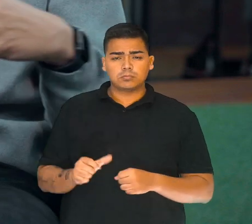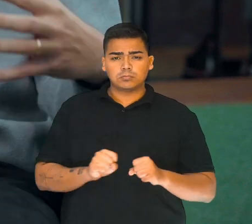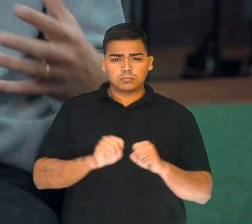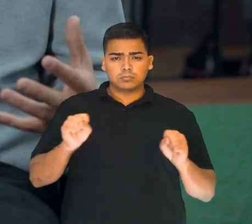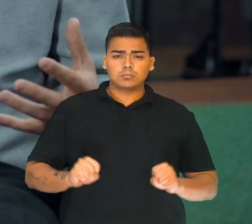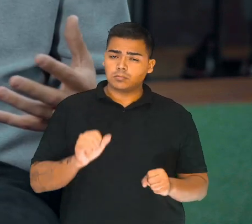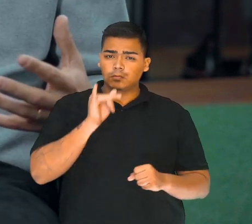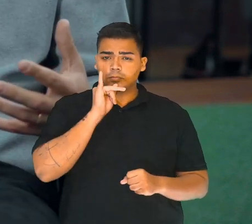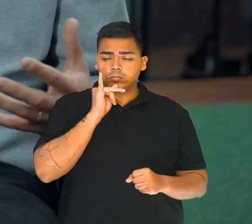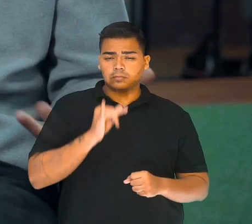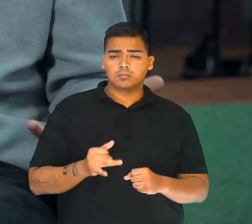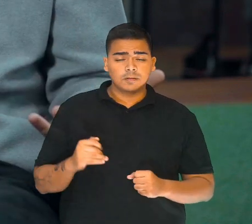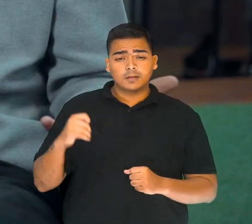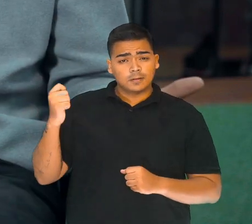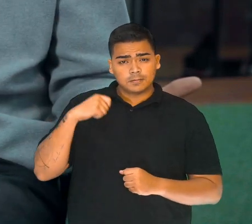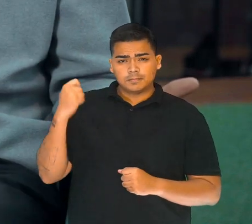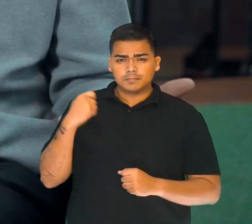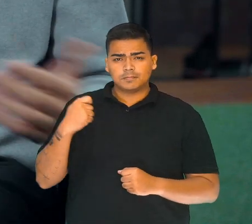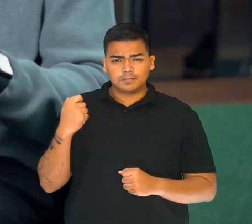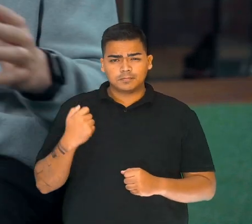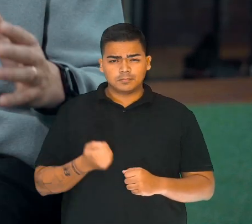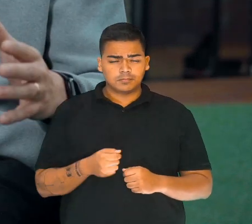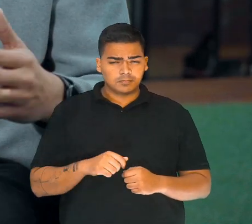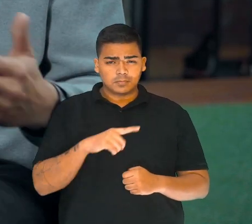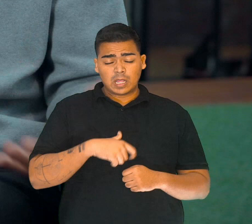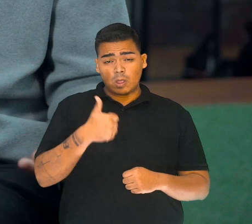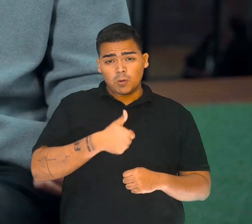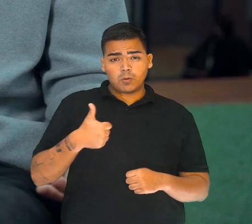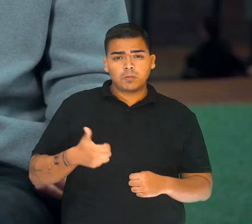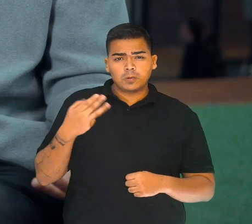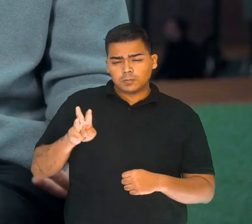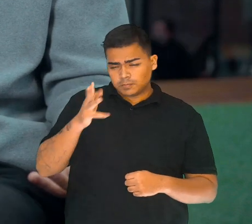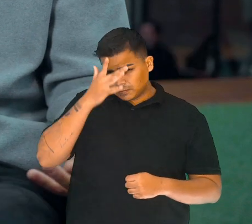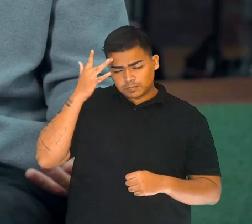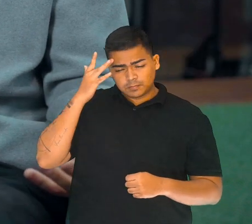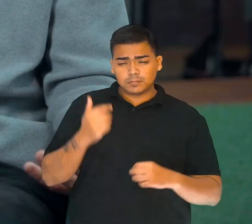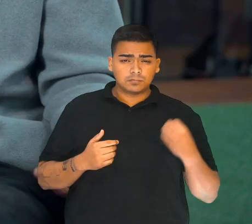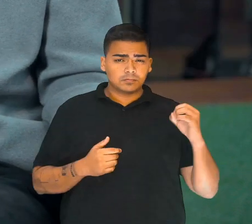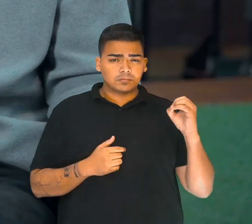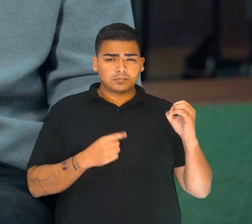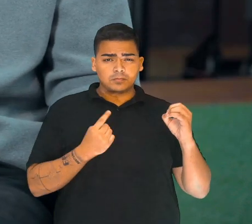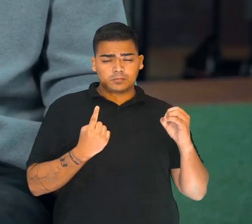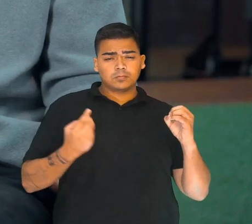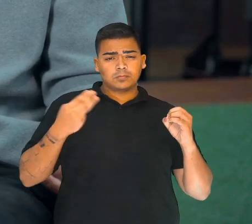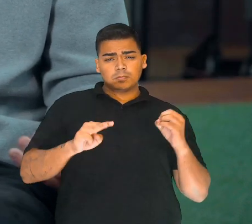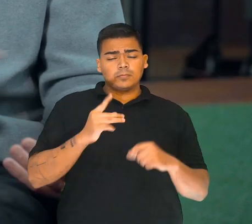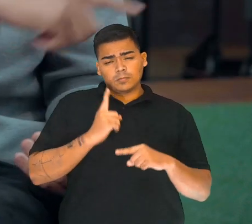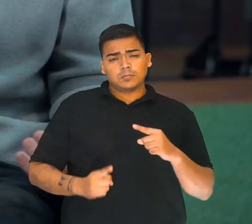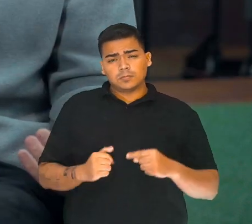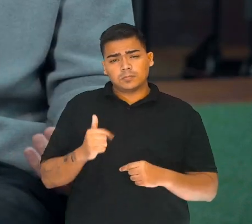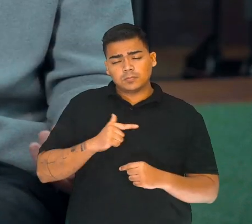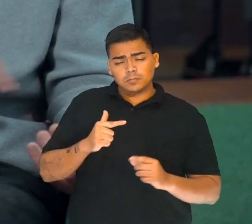exemplo, um ecossistema como o do Rio Grande do Sul, né, só o do Rio Grande do Sul, 11 milhões de habitantes, Porto Alegre com 1,5